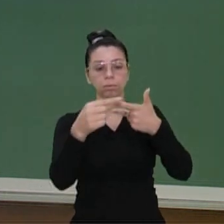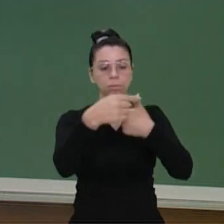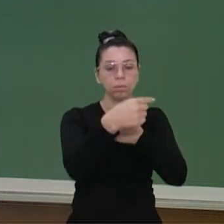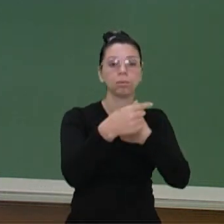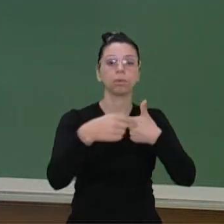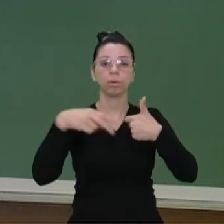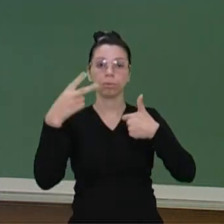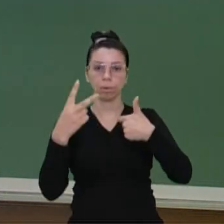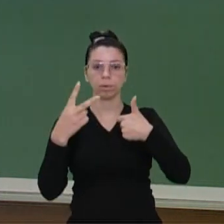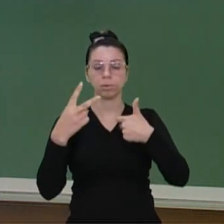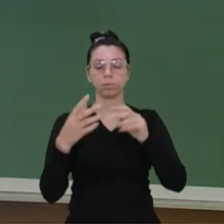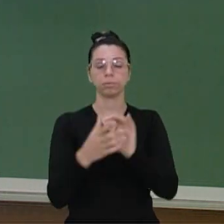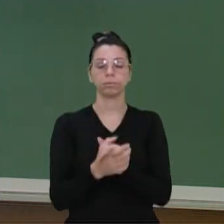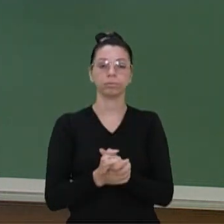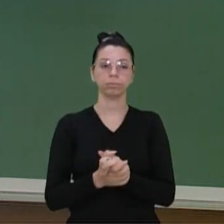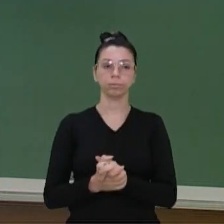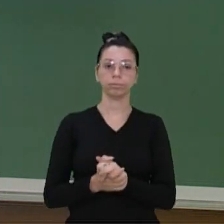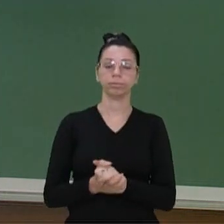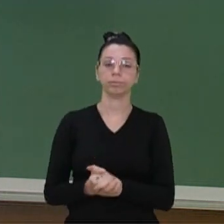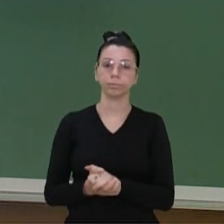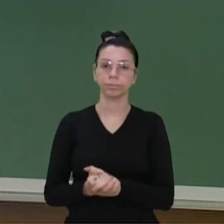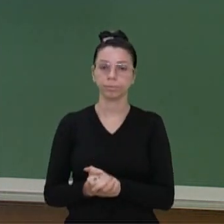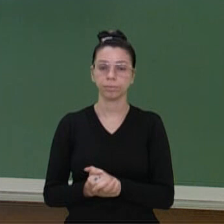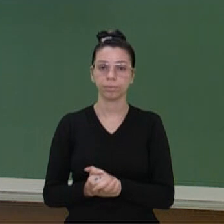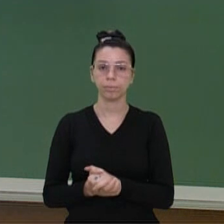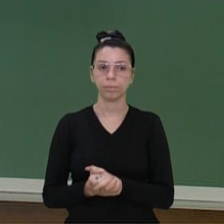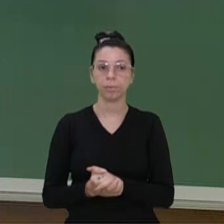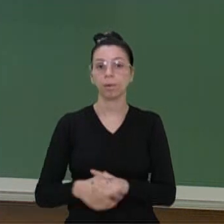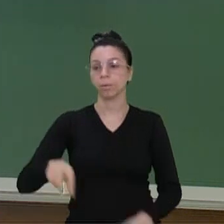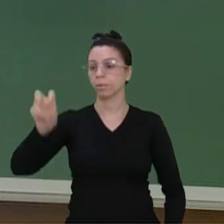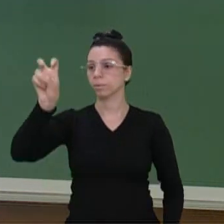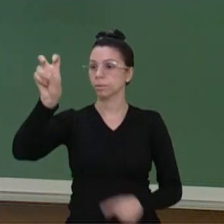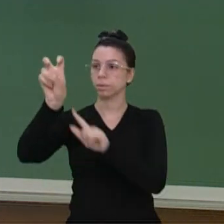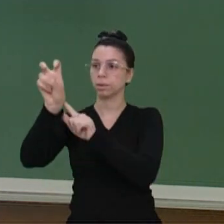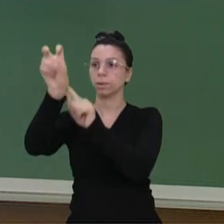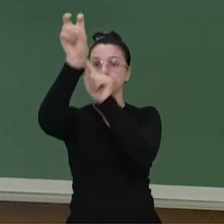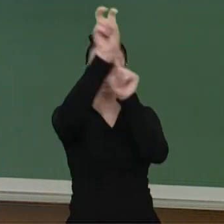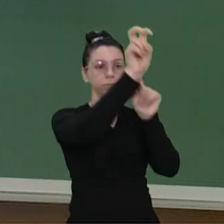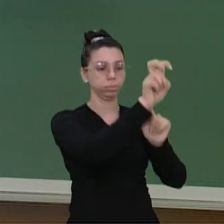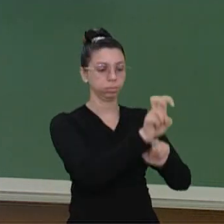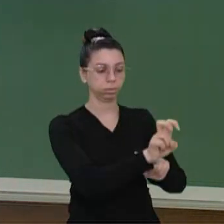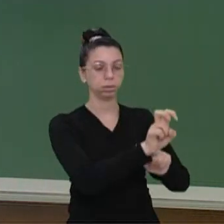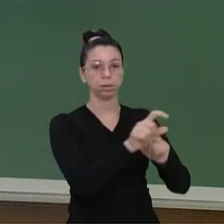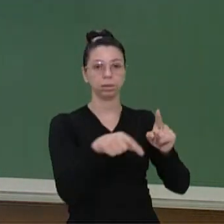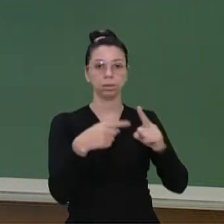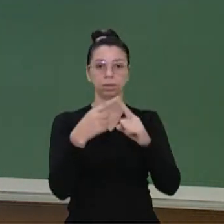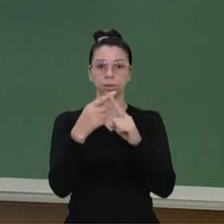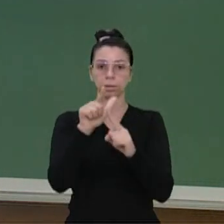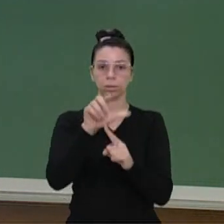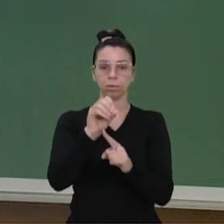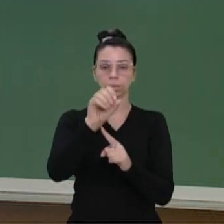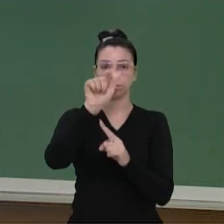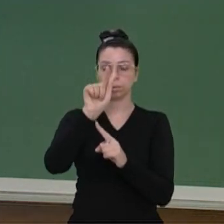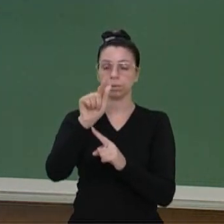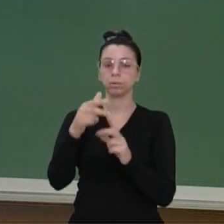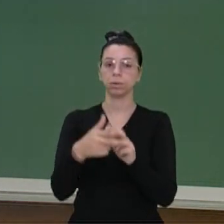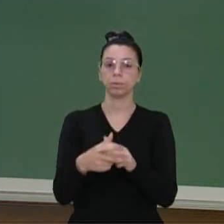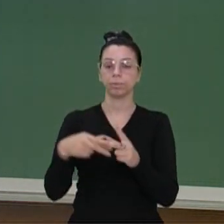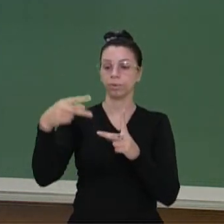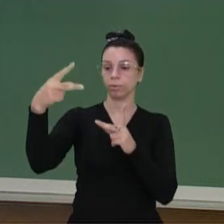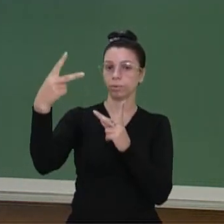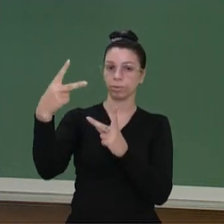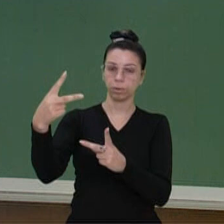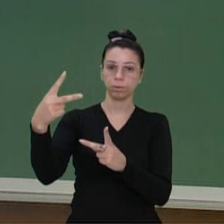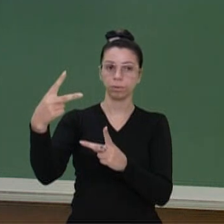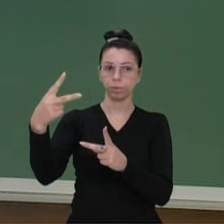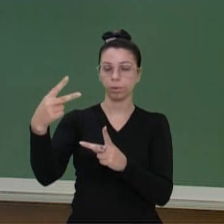2. E aí, de novo, o 5 passa multiplicando o logaritmo, que é 2 na base 2,